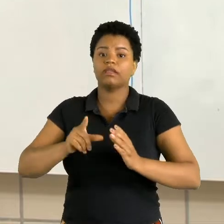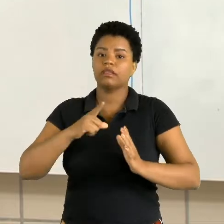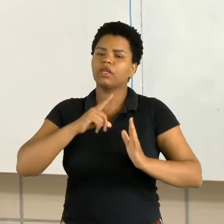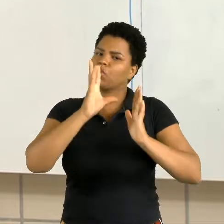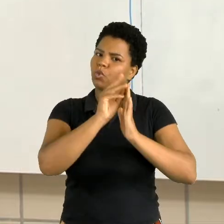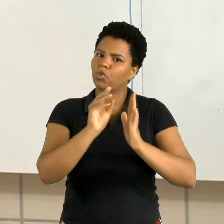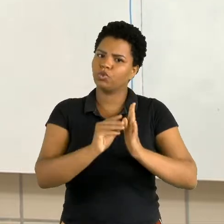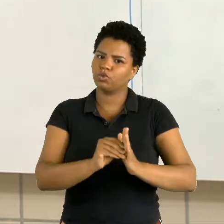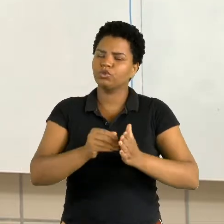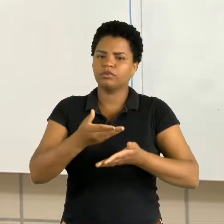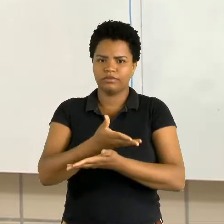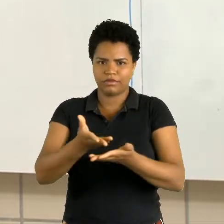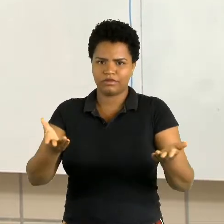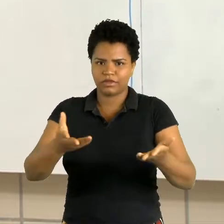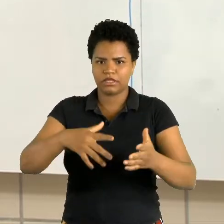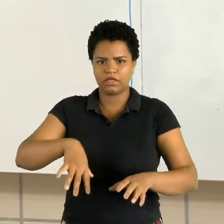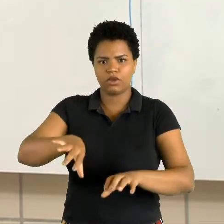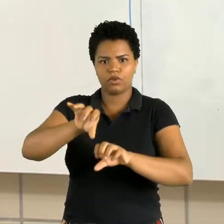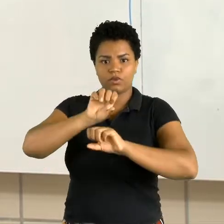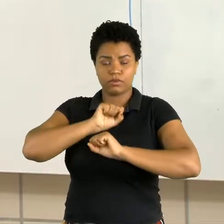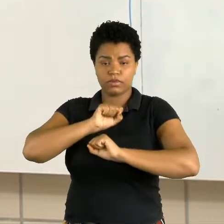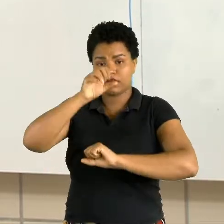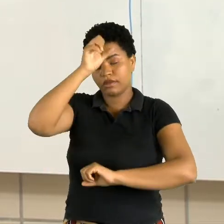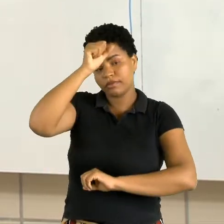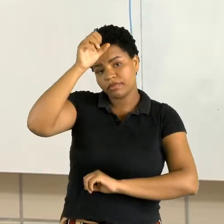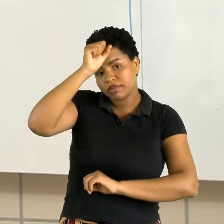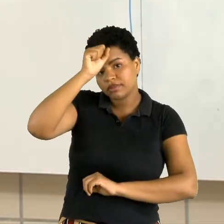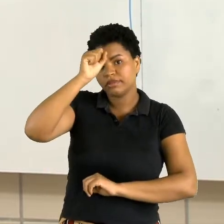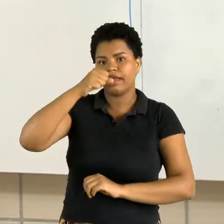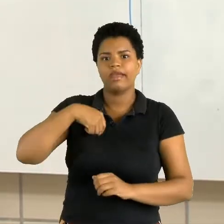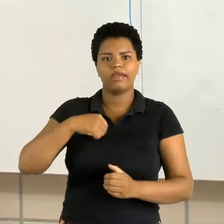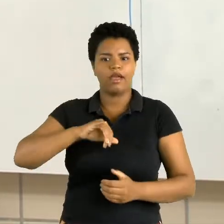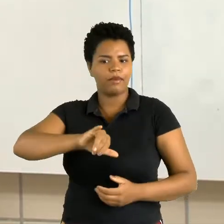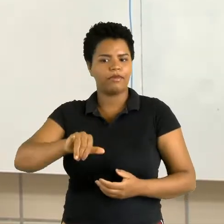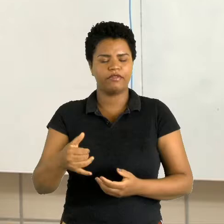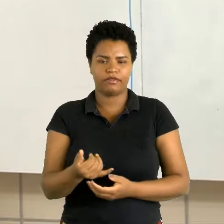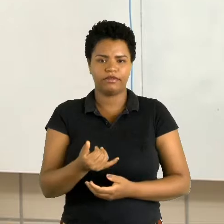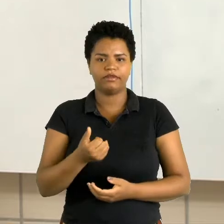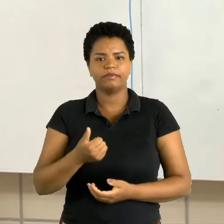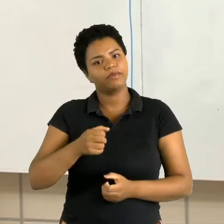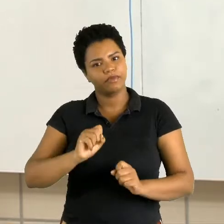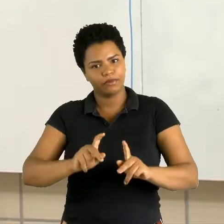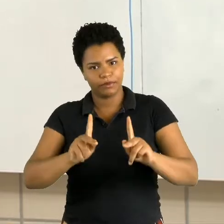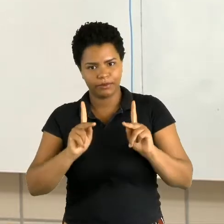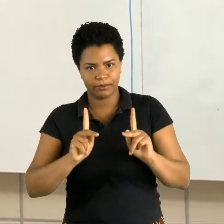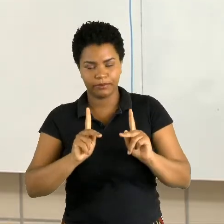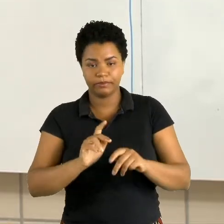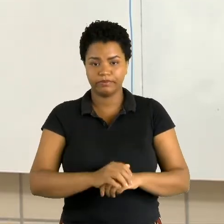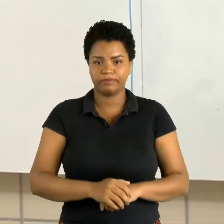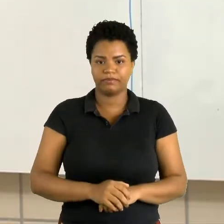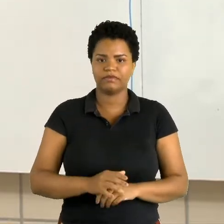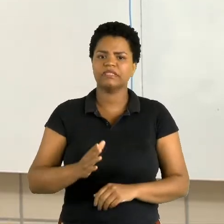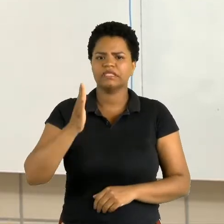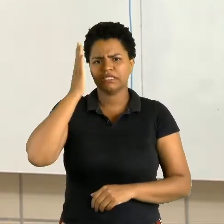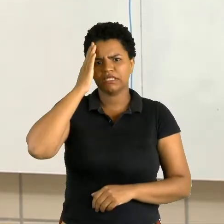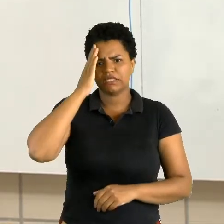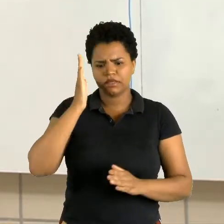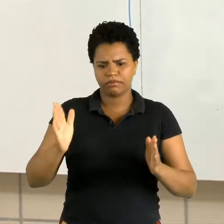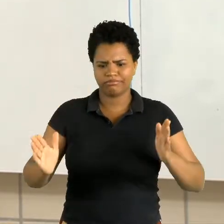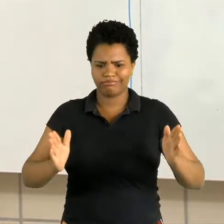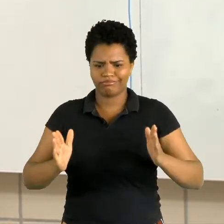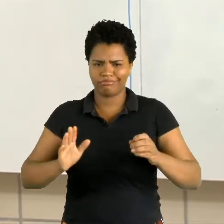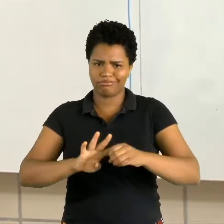você absorver, entender e tirar o maior proveito. Ok, galerinha? A gente sabe que são tempos difíceis de pandemia, mas a gente